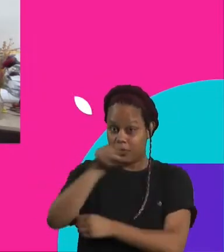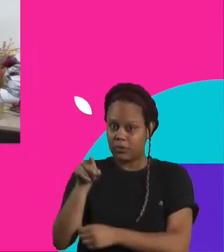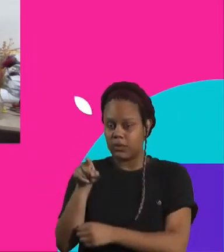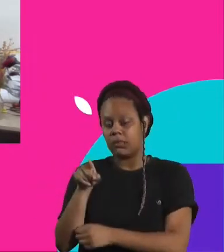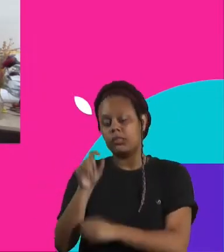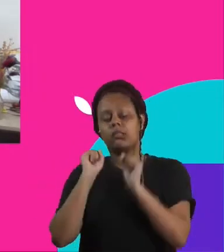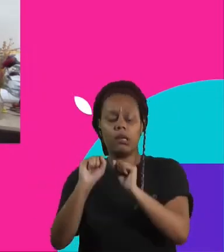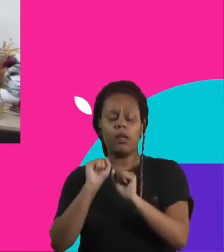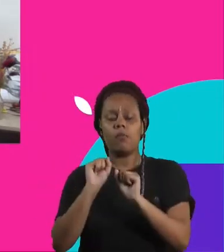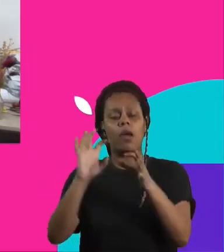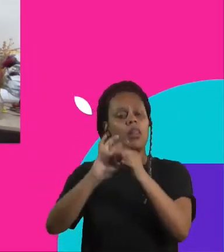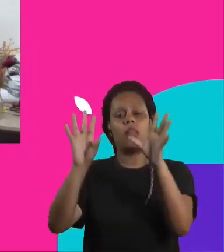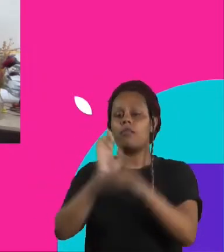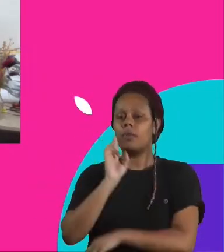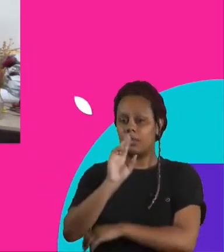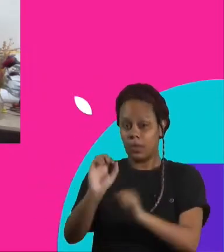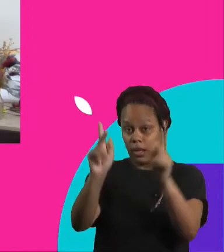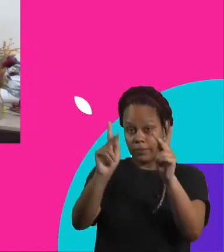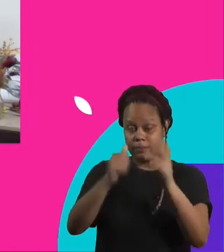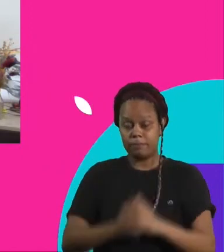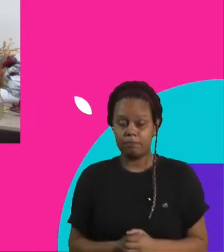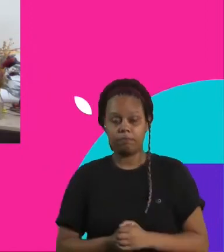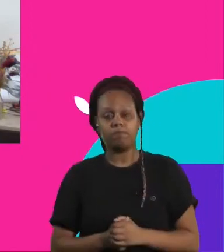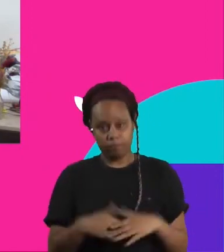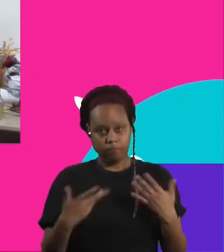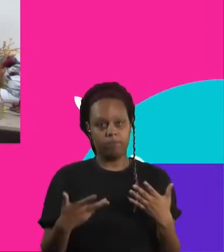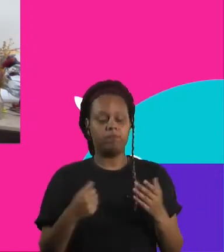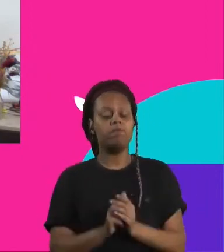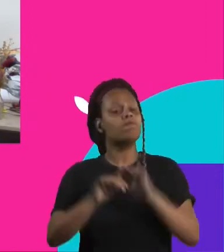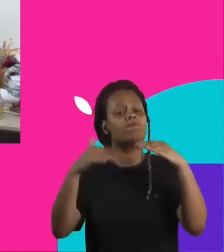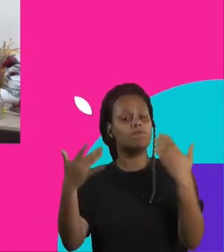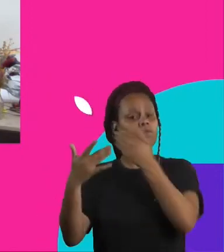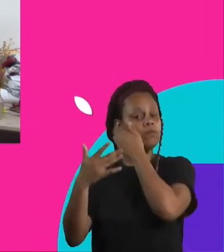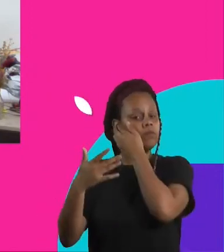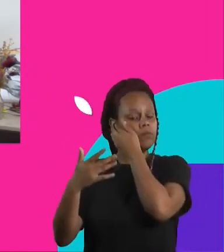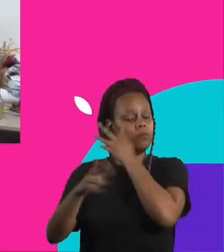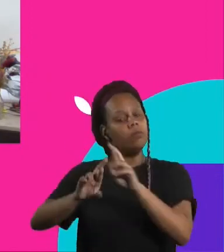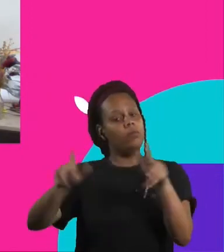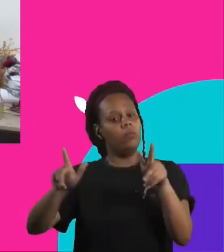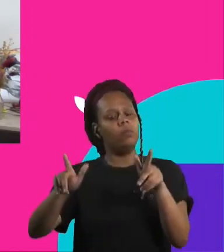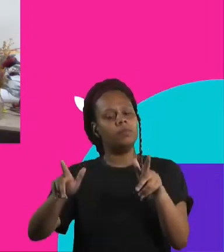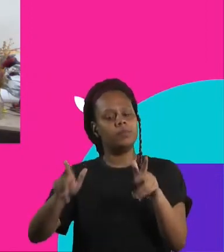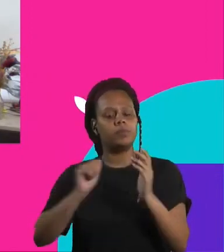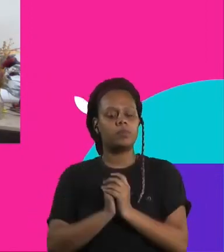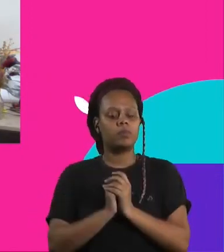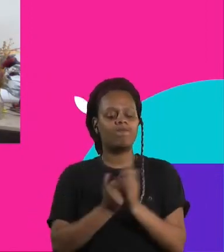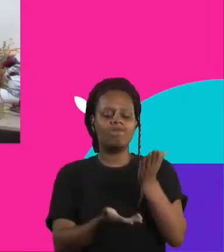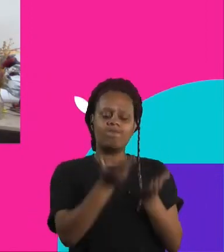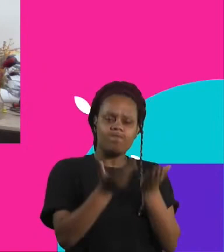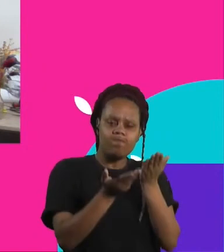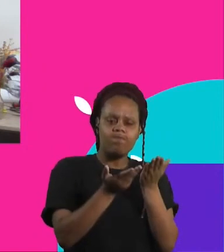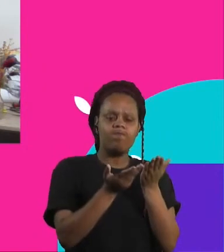vontade pode responder. Então vamos lá, qual que é a diferença entre mensurar impacto